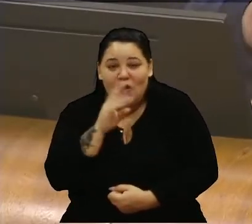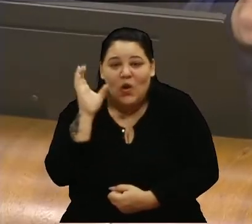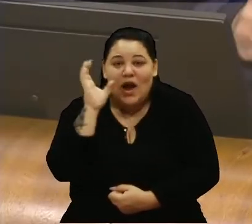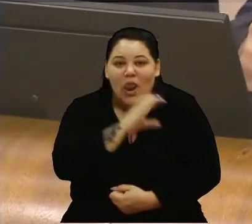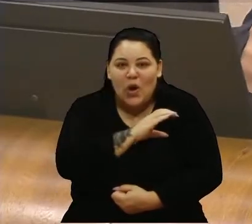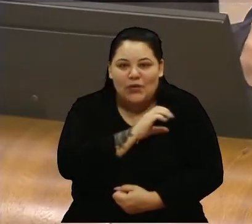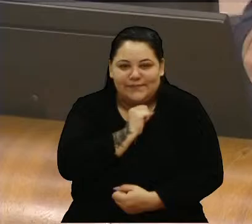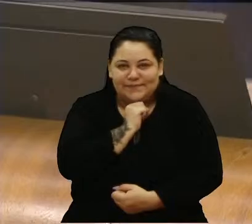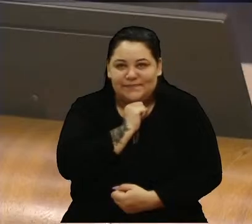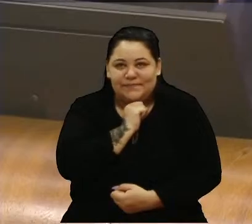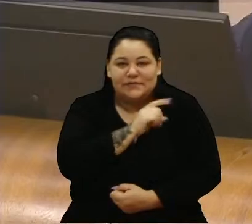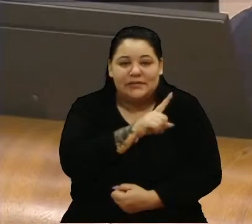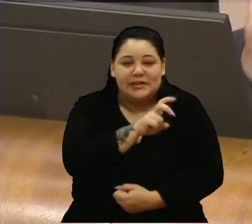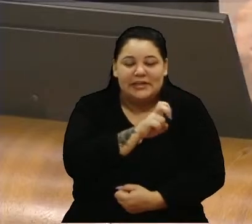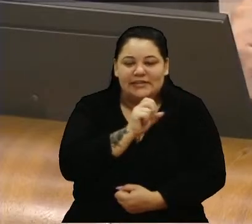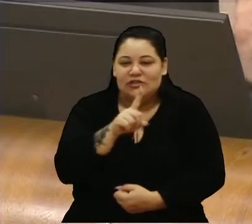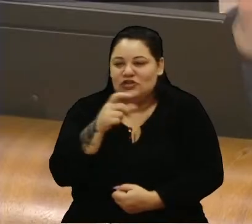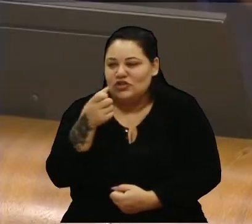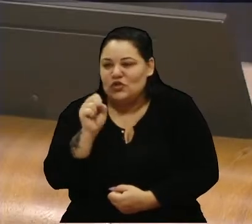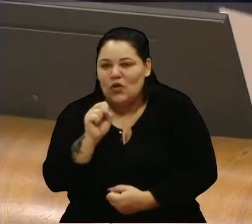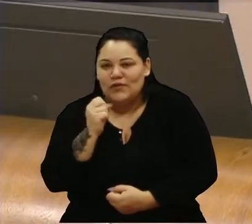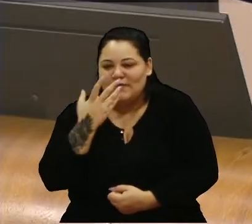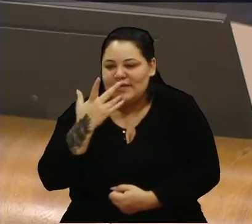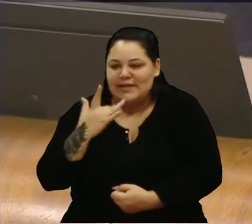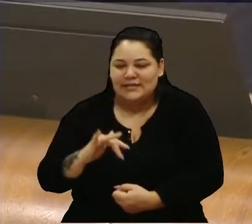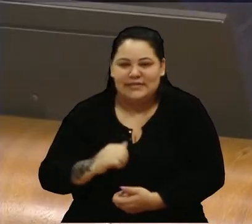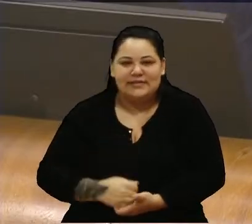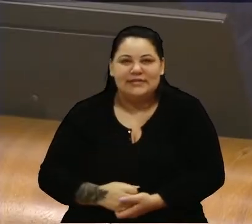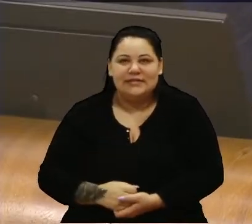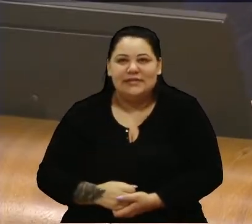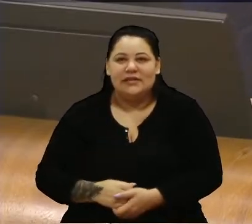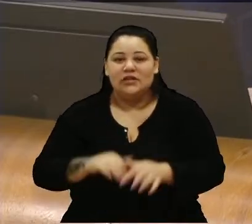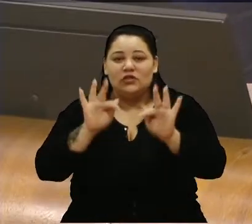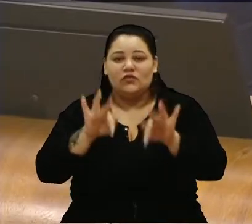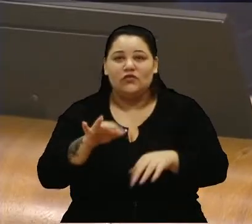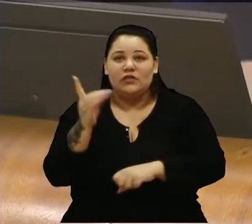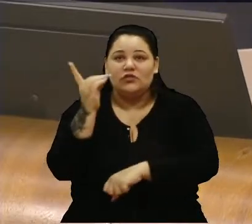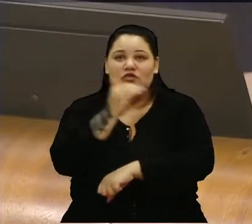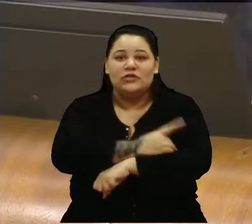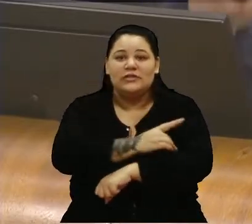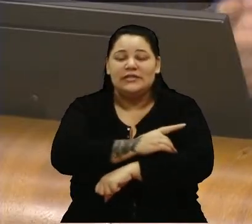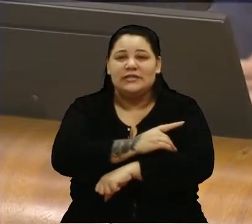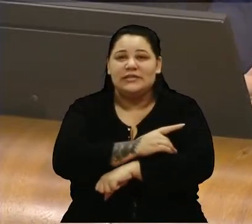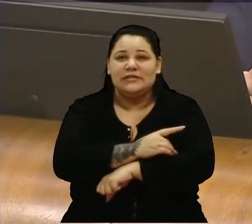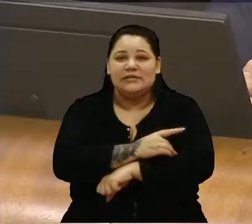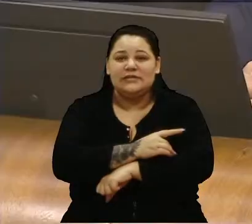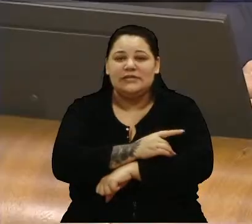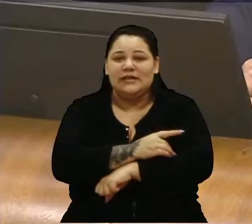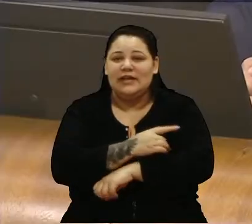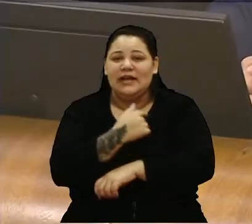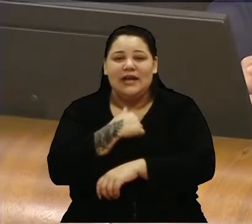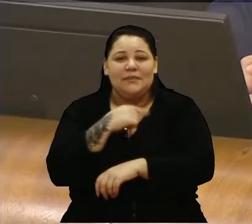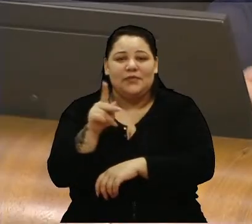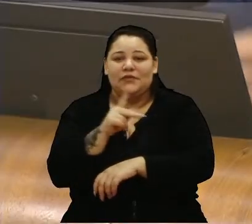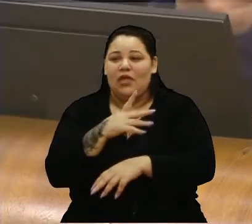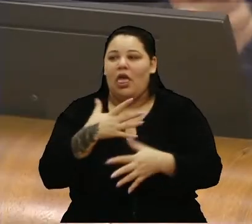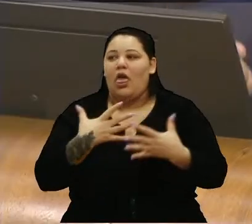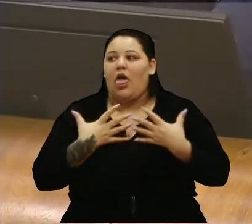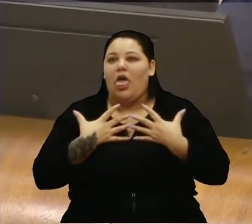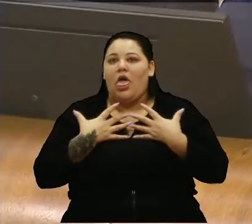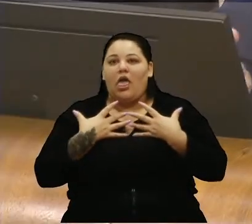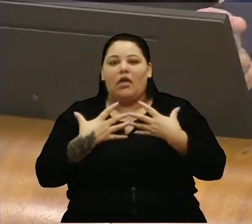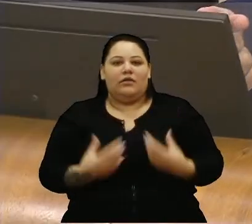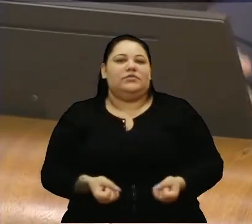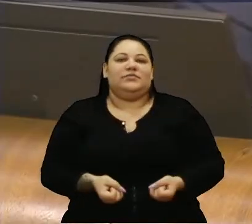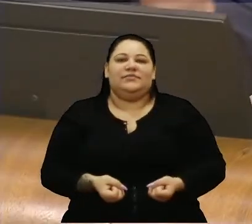com 15, 18 crianças, no final do dia está visivelmente acabada pelo trabalho